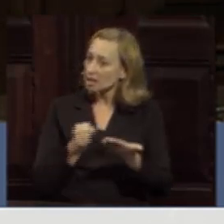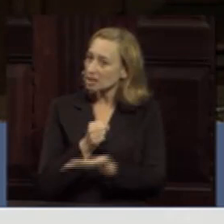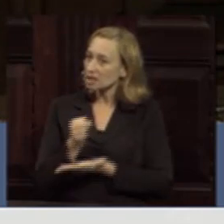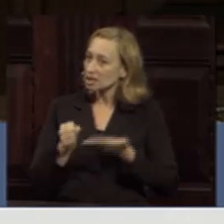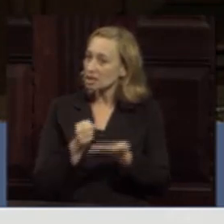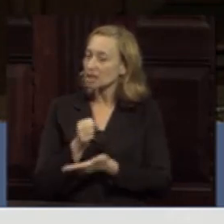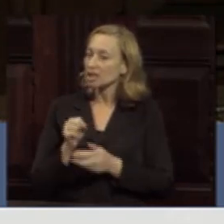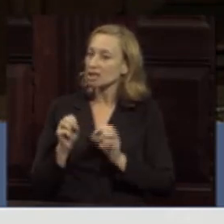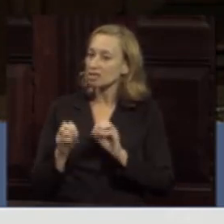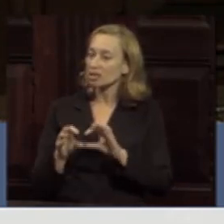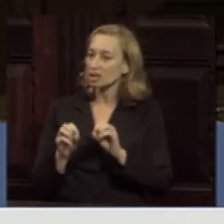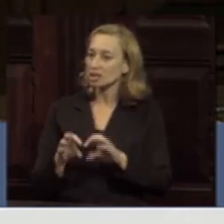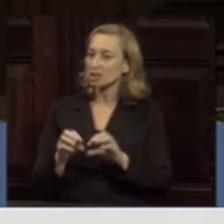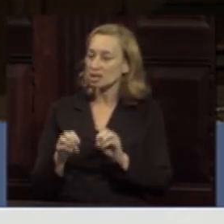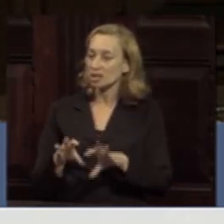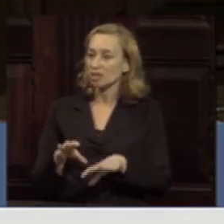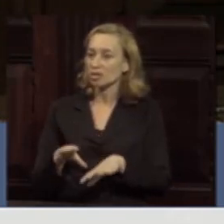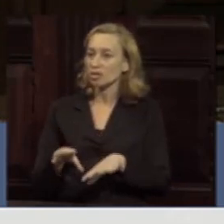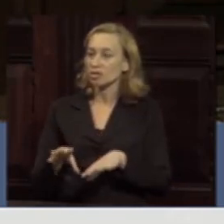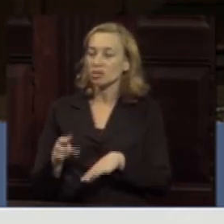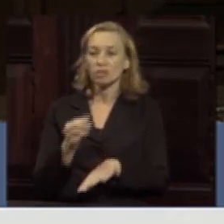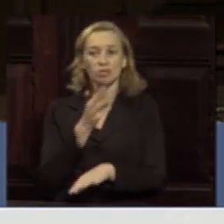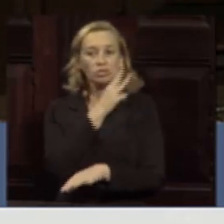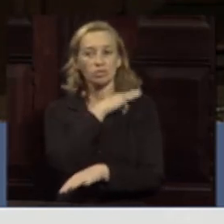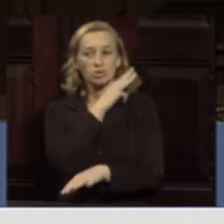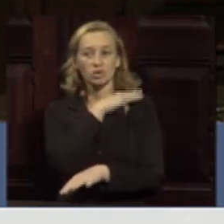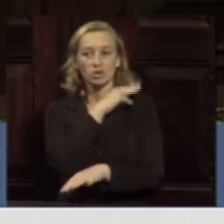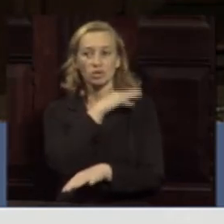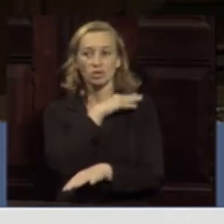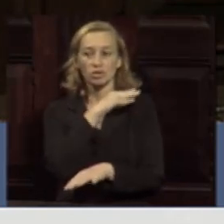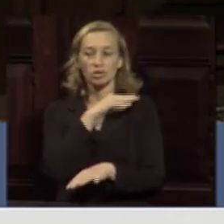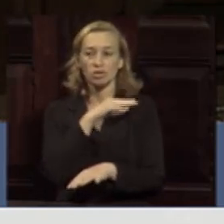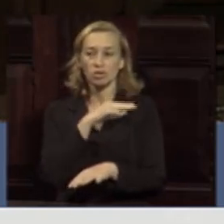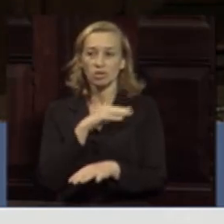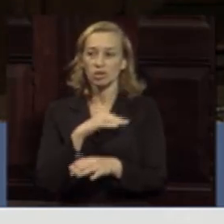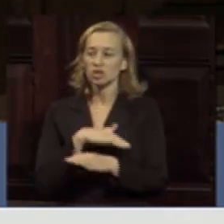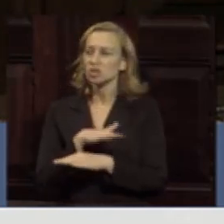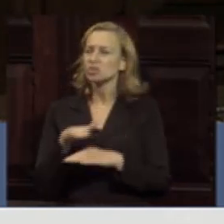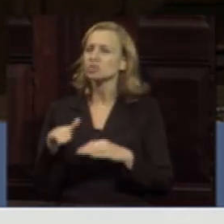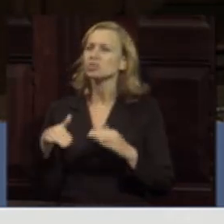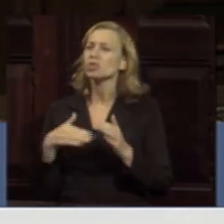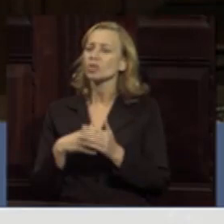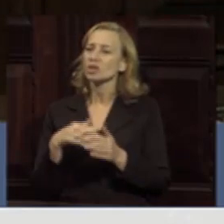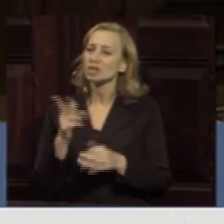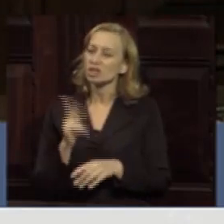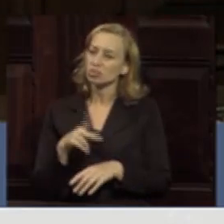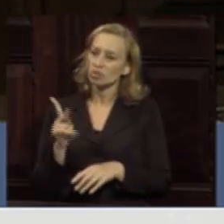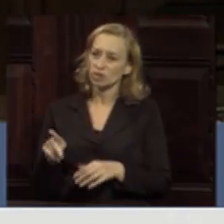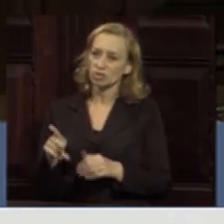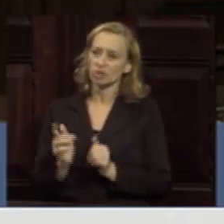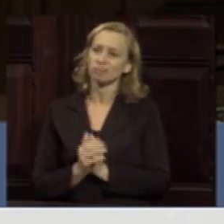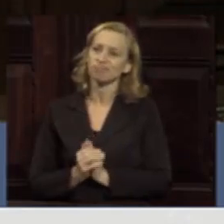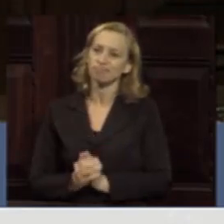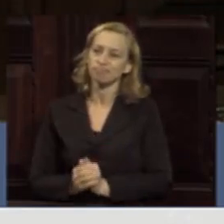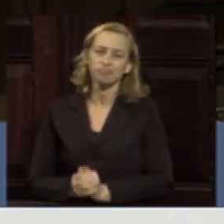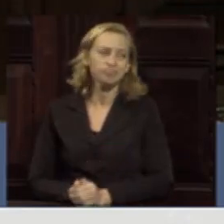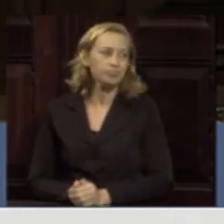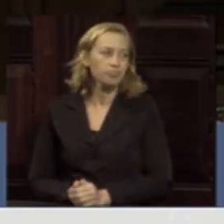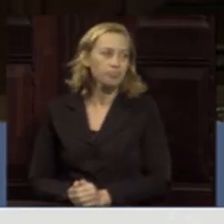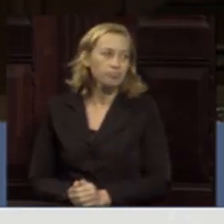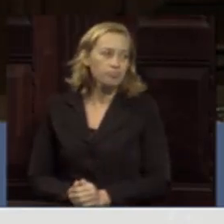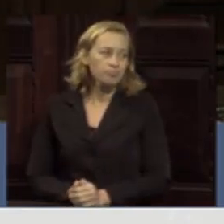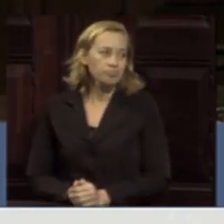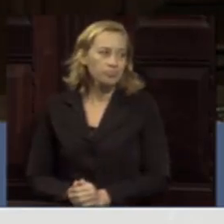da educação profissional, do ensino à distância, enfim. Então, quero fazer esse registro porque, para além